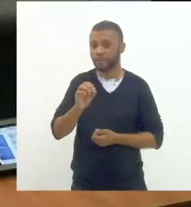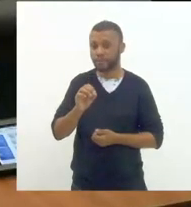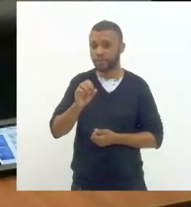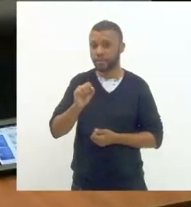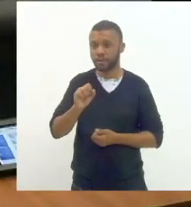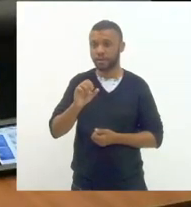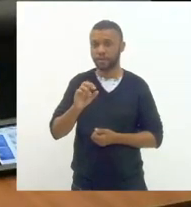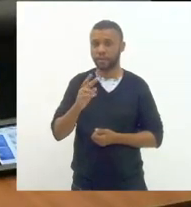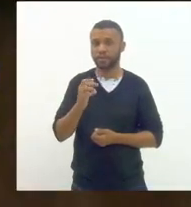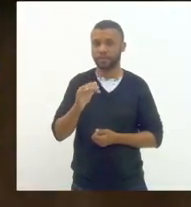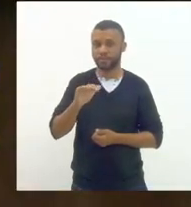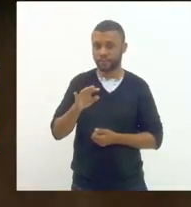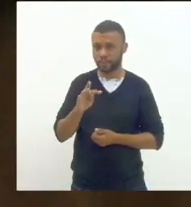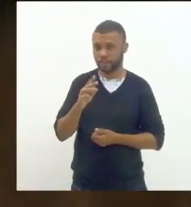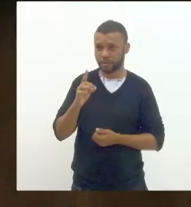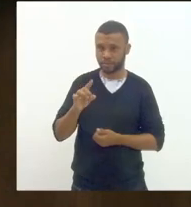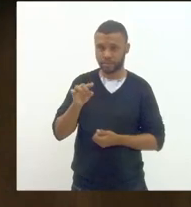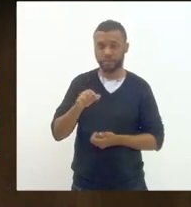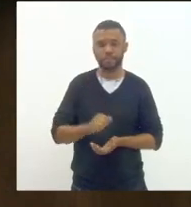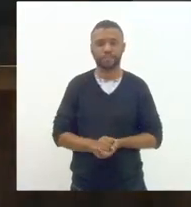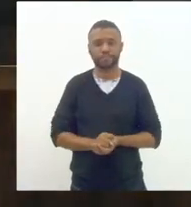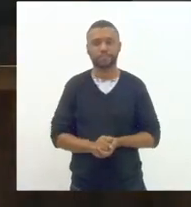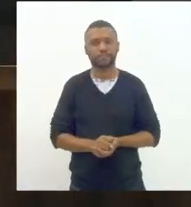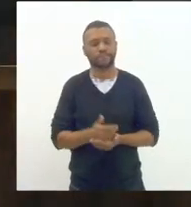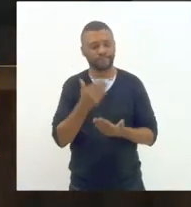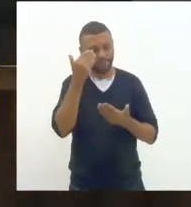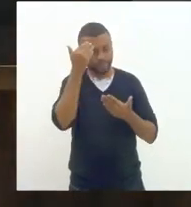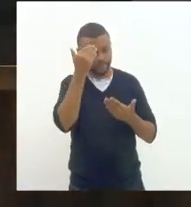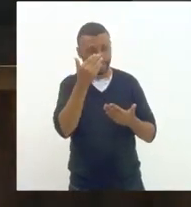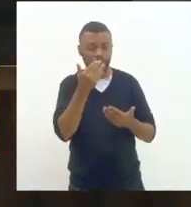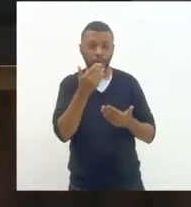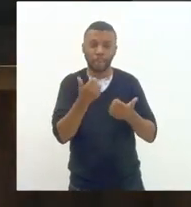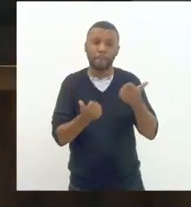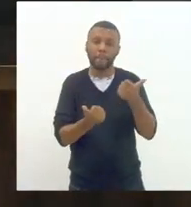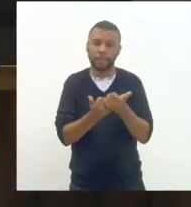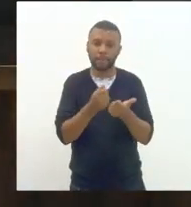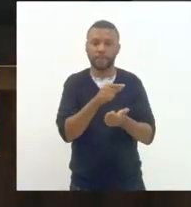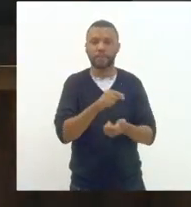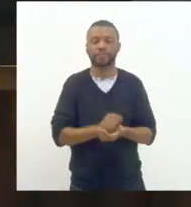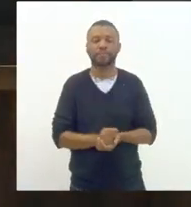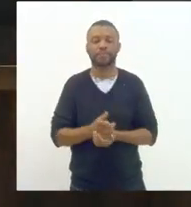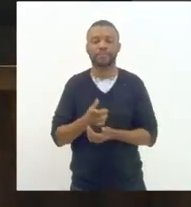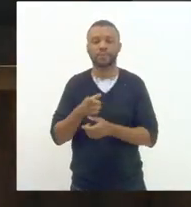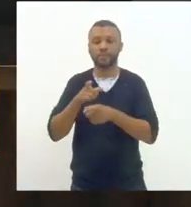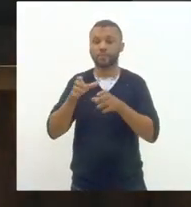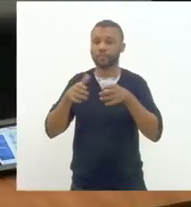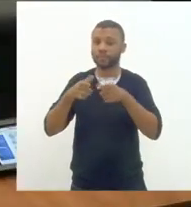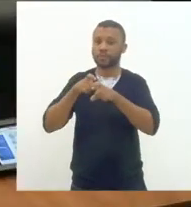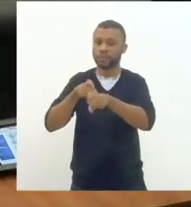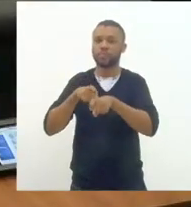Boa tarde, senhor presidente. Parecer favorável. Pela Comissão de Agricultura, deputado Valdo Ceasa.